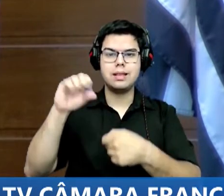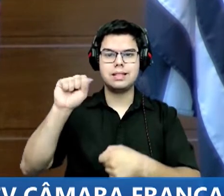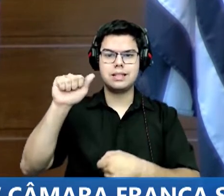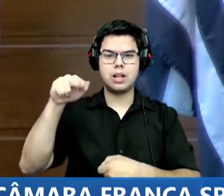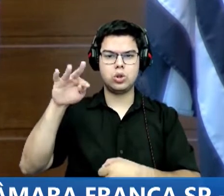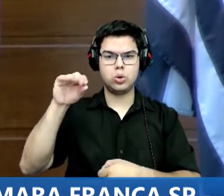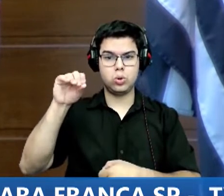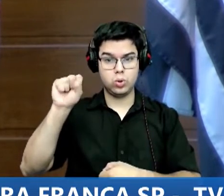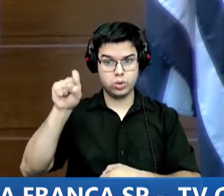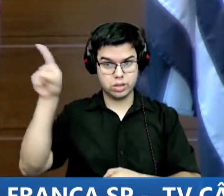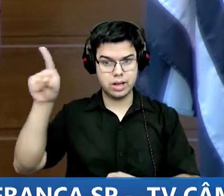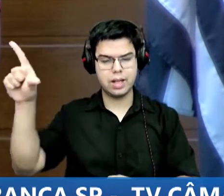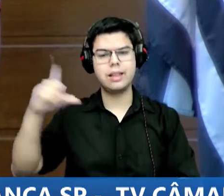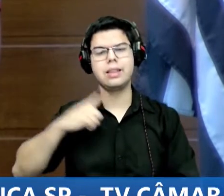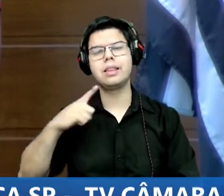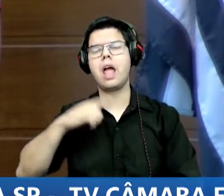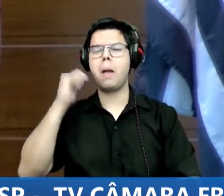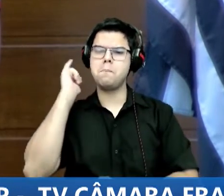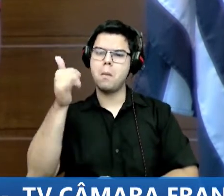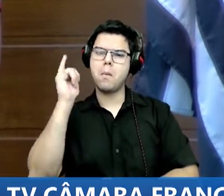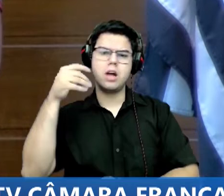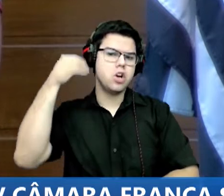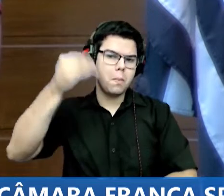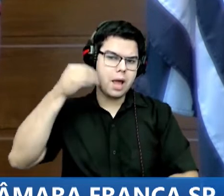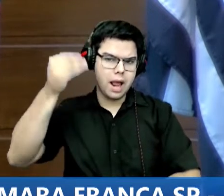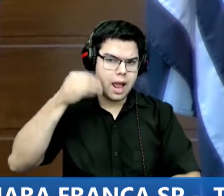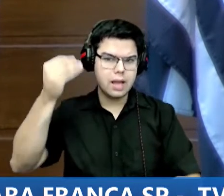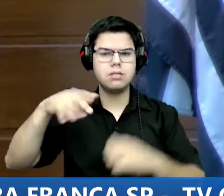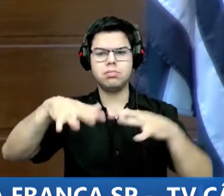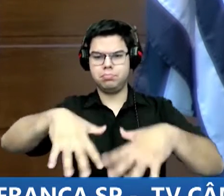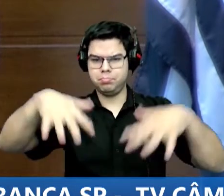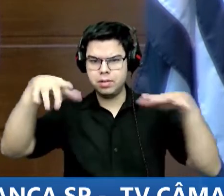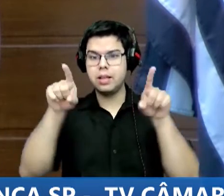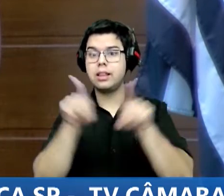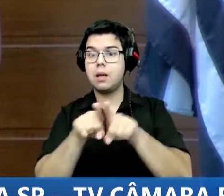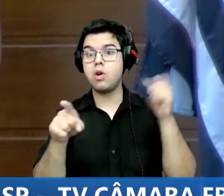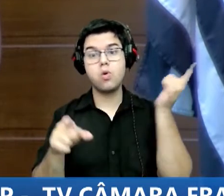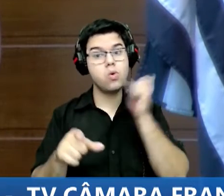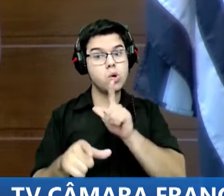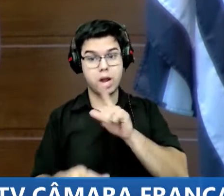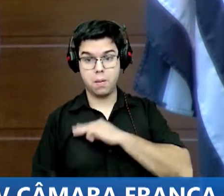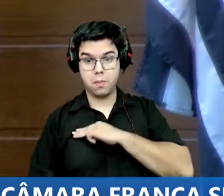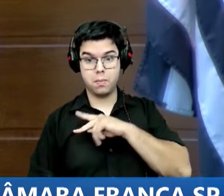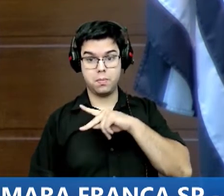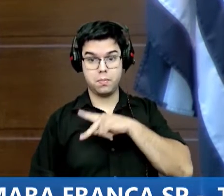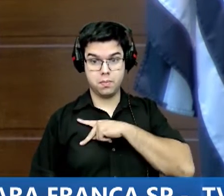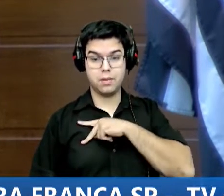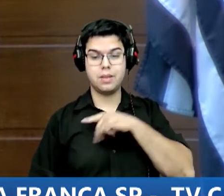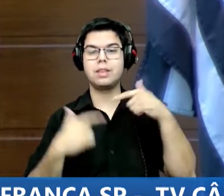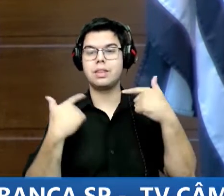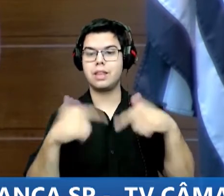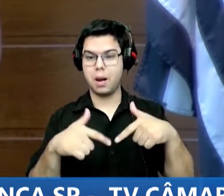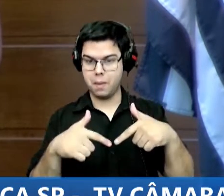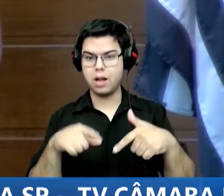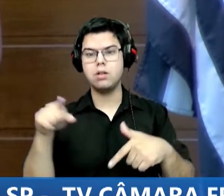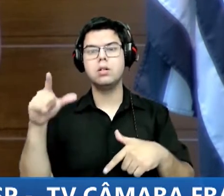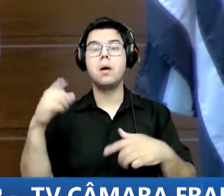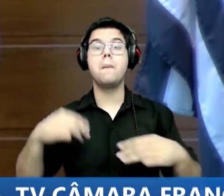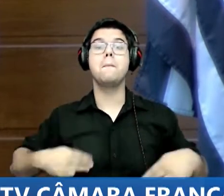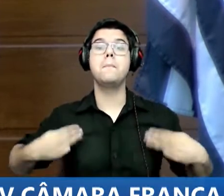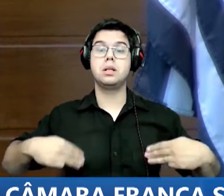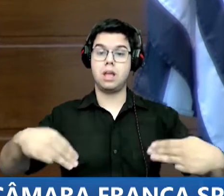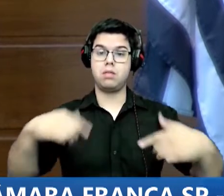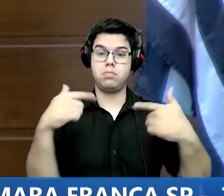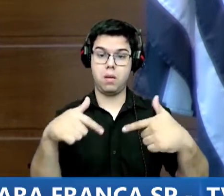audiências públicas, a experiência exitosa com o Ministério do Trabalho e Emprego, que fez com que as empresas aumentassem. Nós já chegamos a ser no país